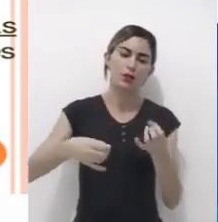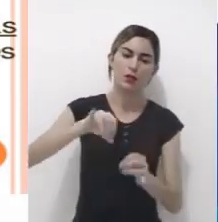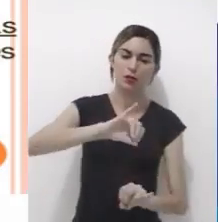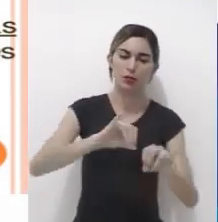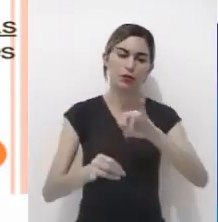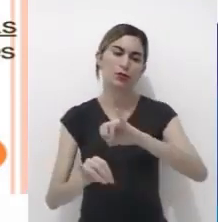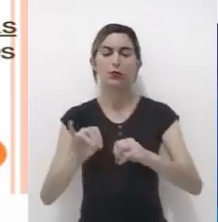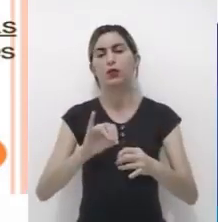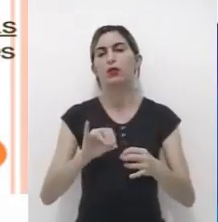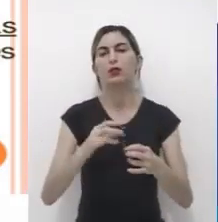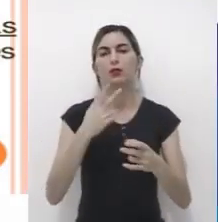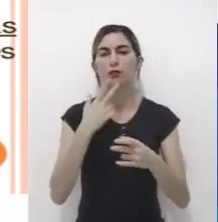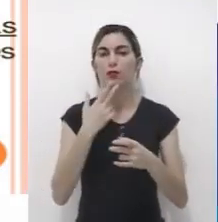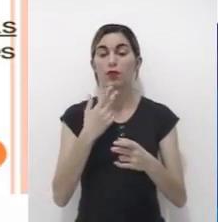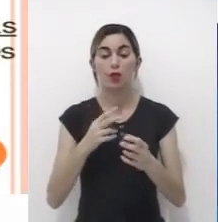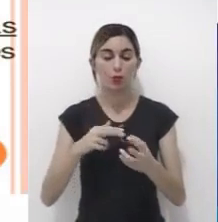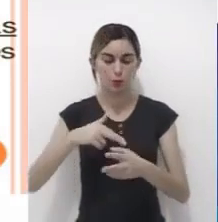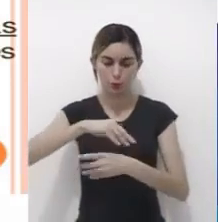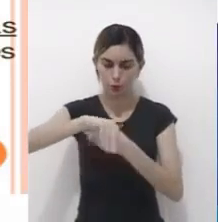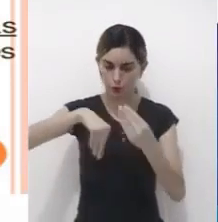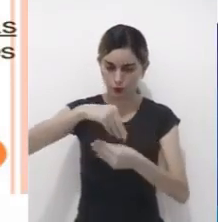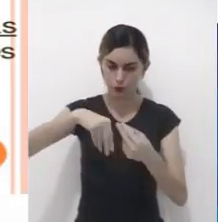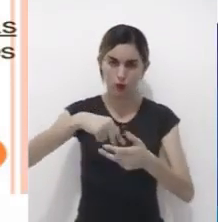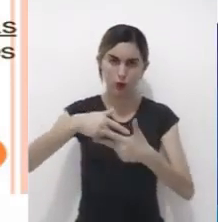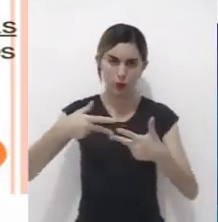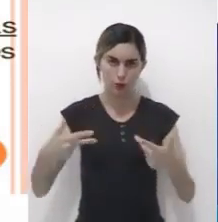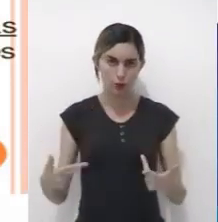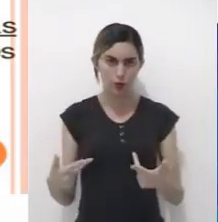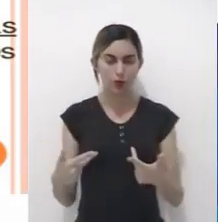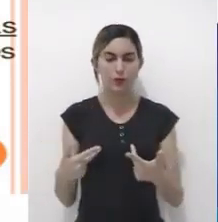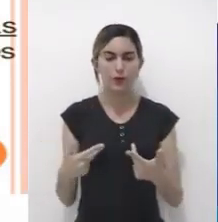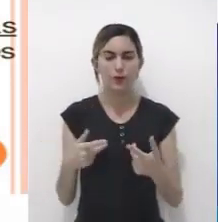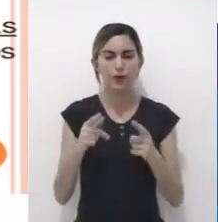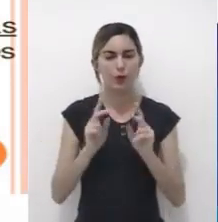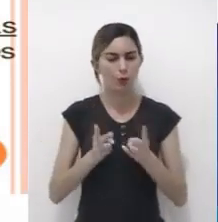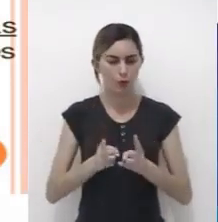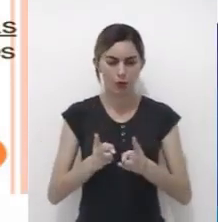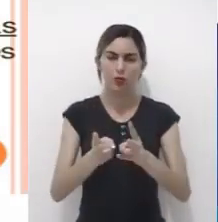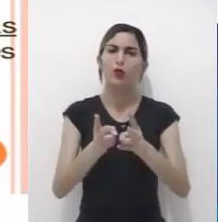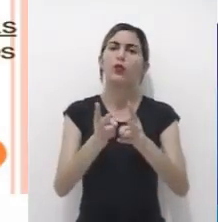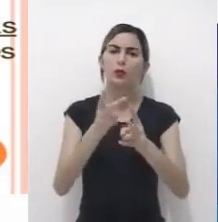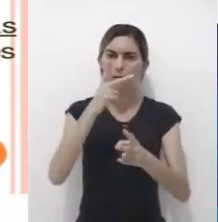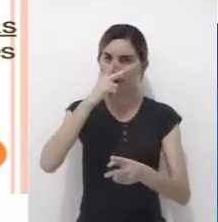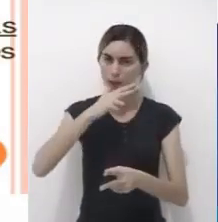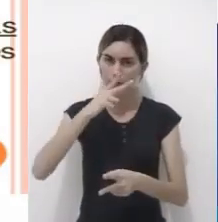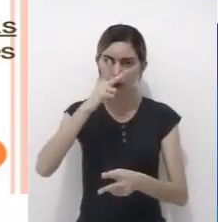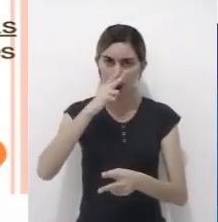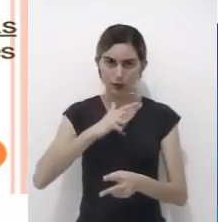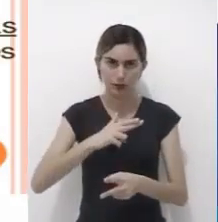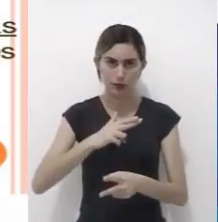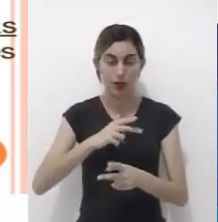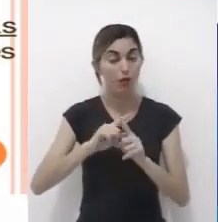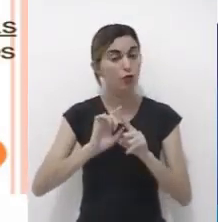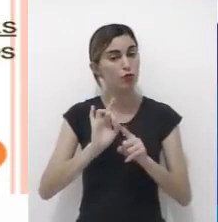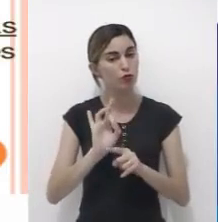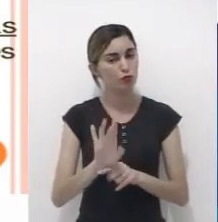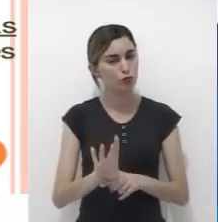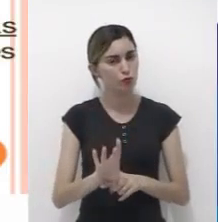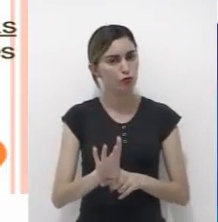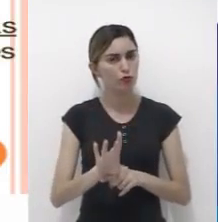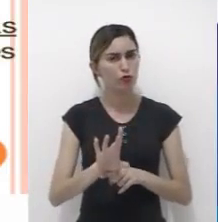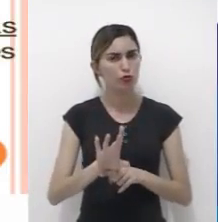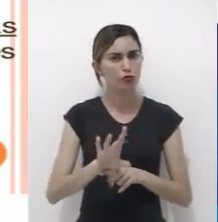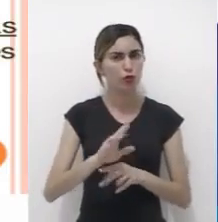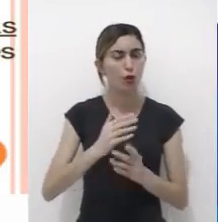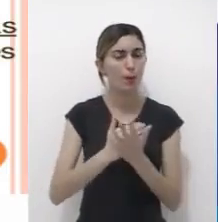químicas, ela diz o seguinte: as substâncias, elas continuam a ser as mesmas,